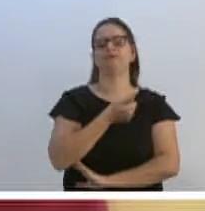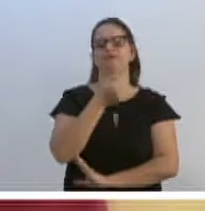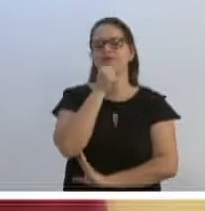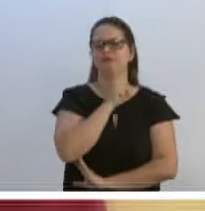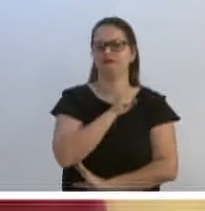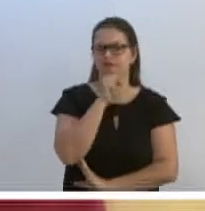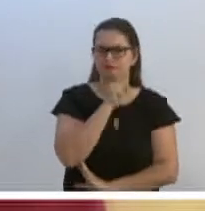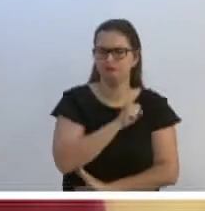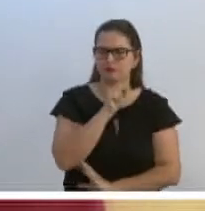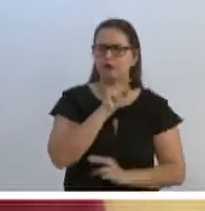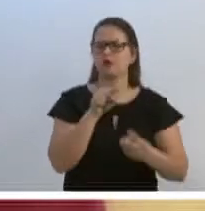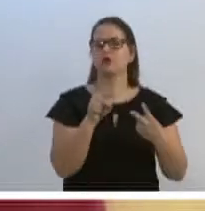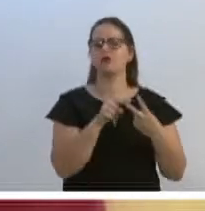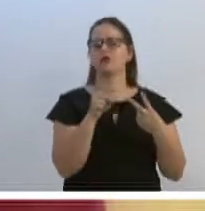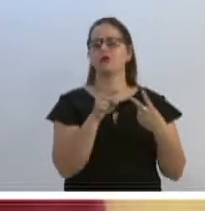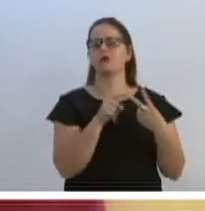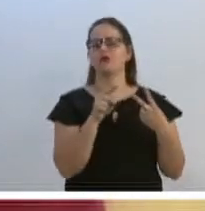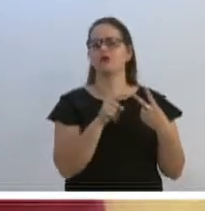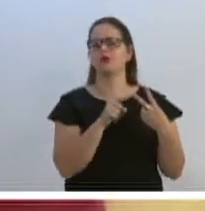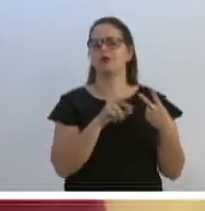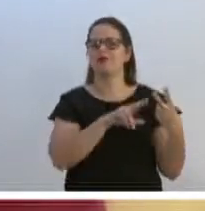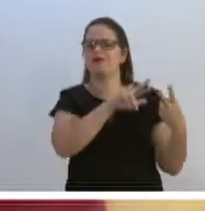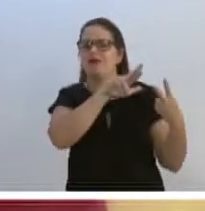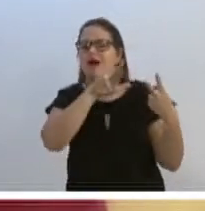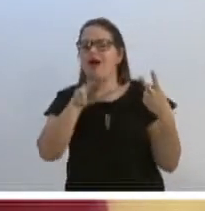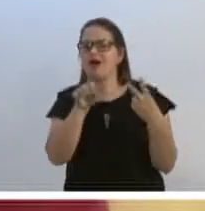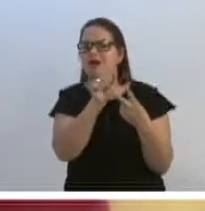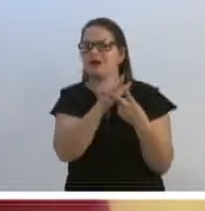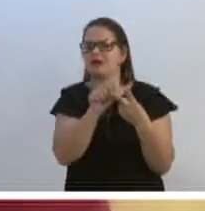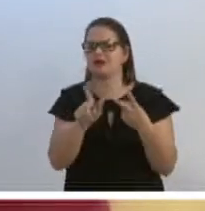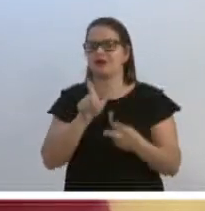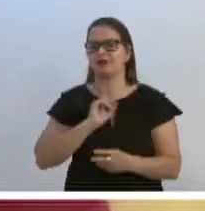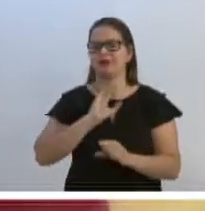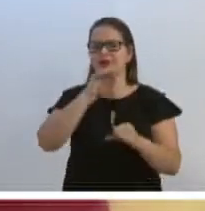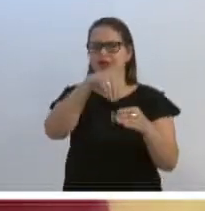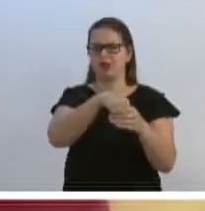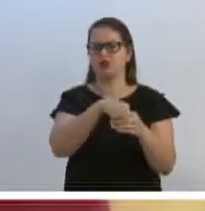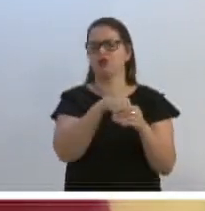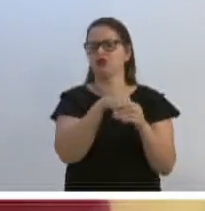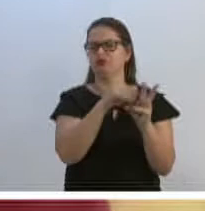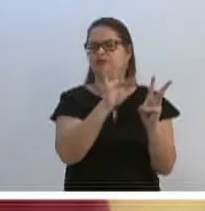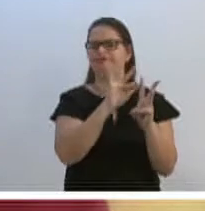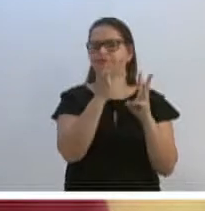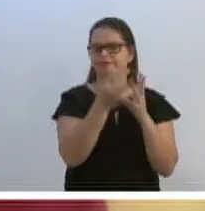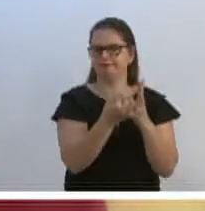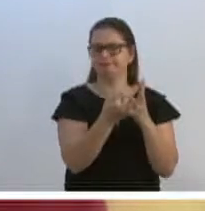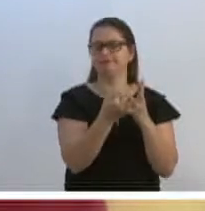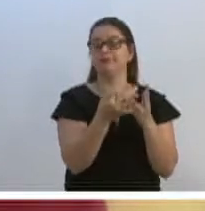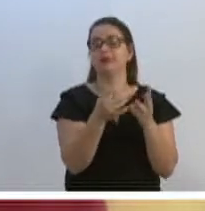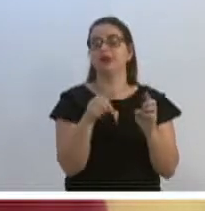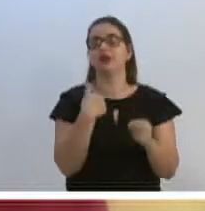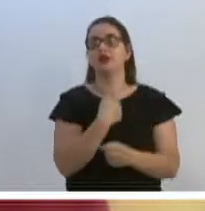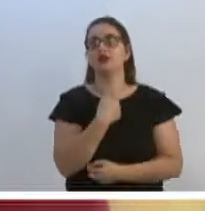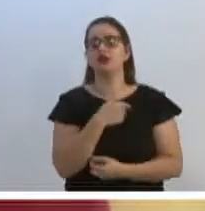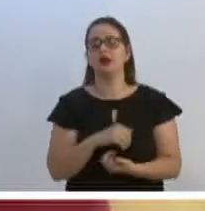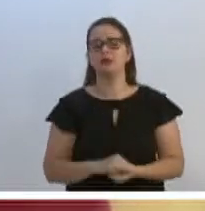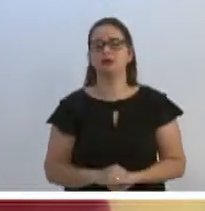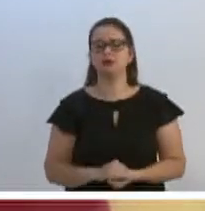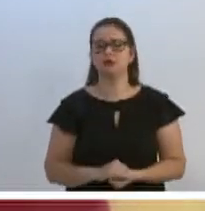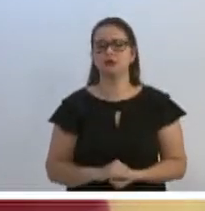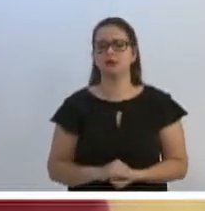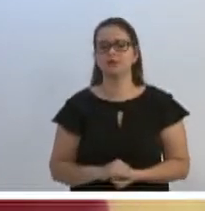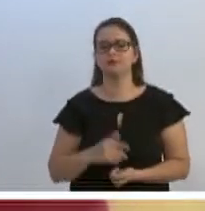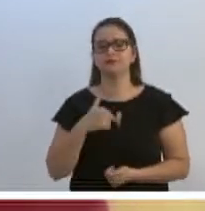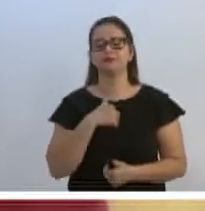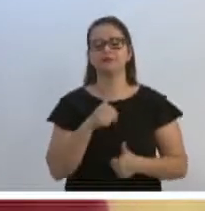quanto nas bases atividade que ela organiza e a gente é sempre bom estar acompanhando para